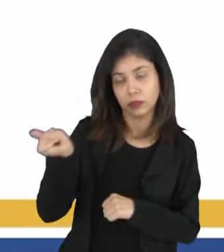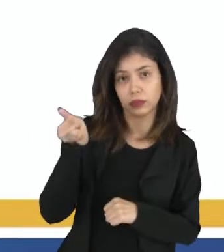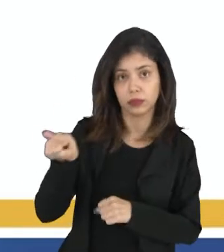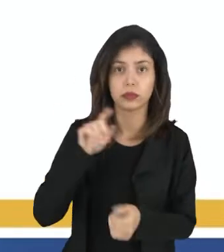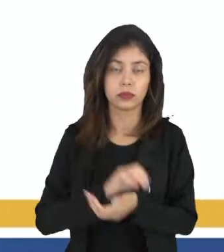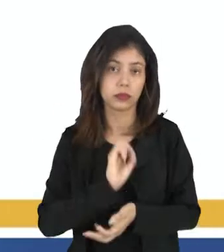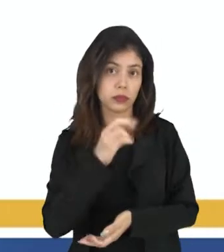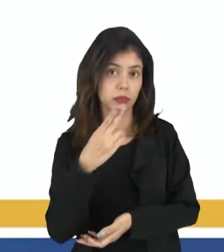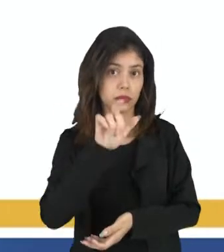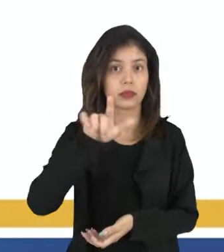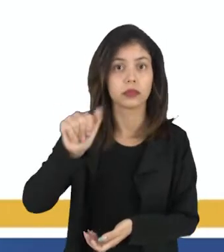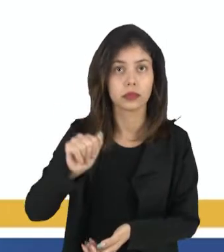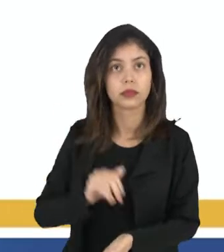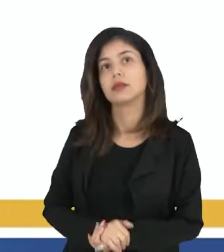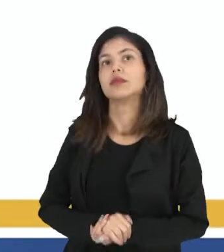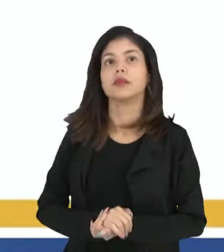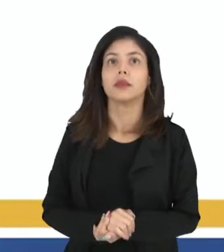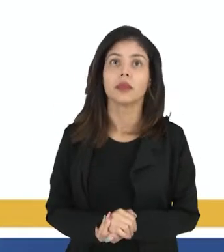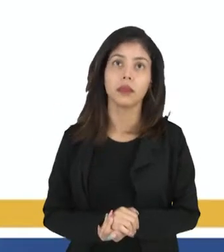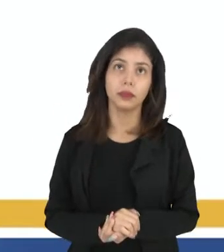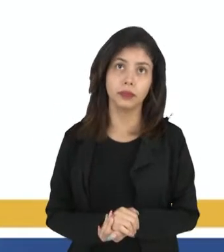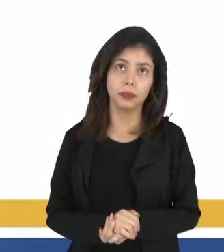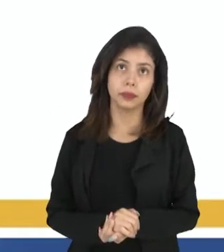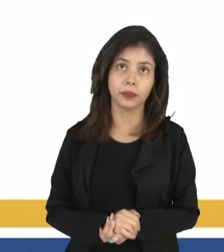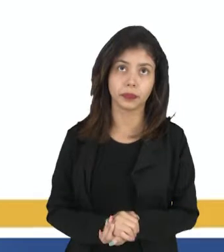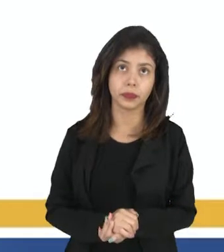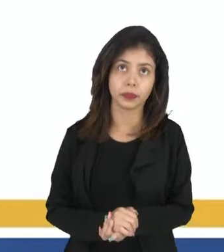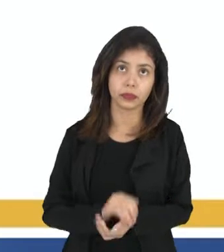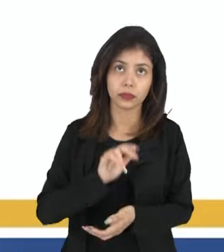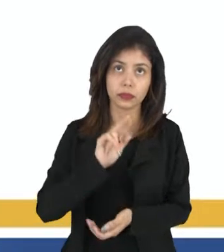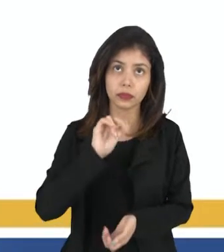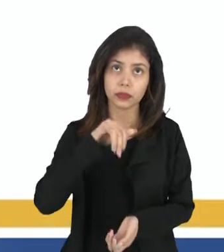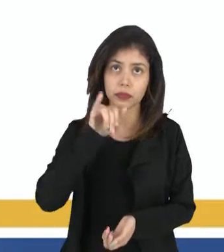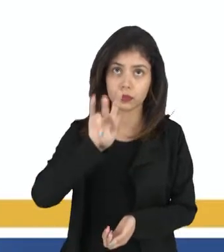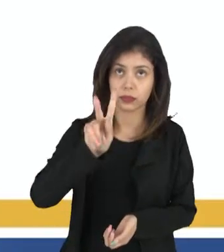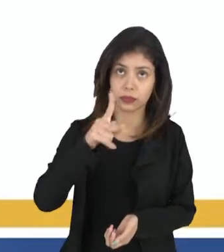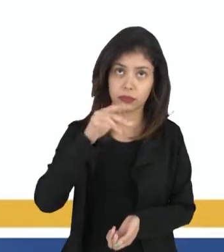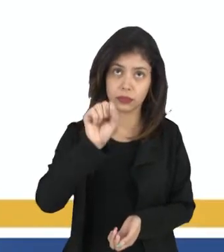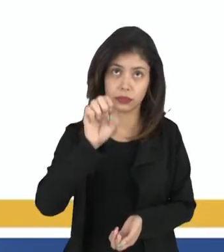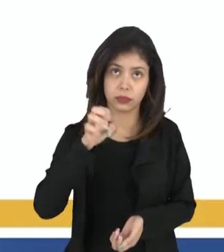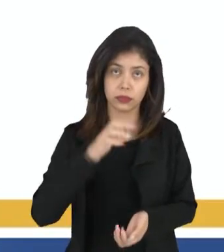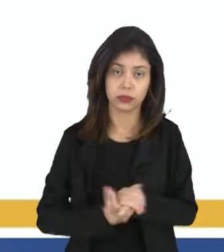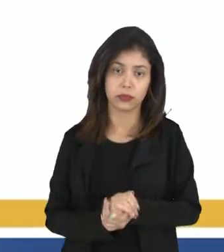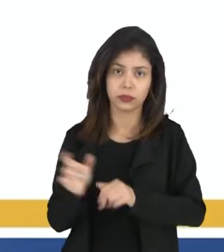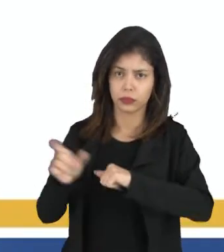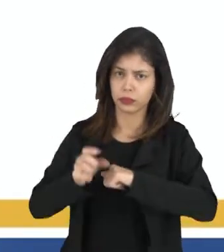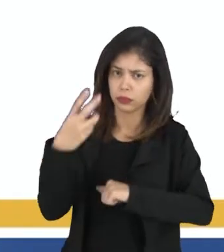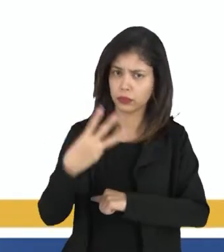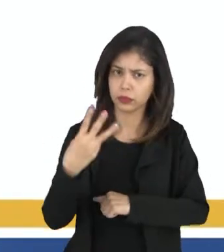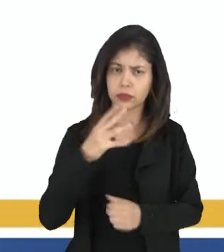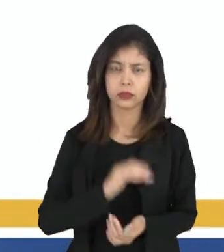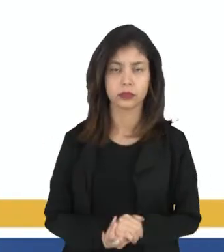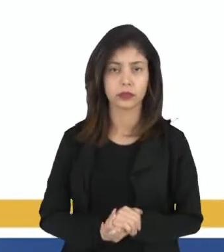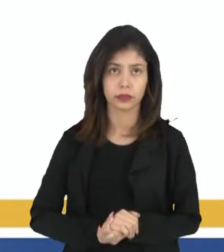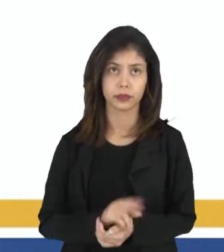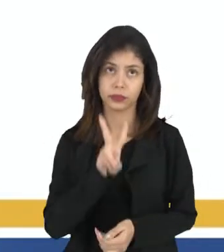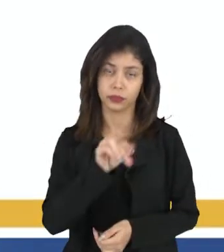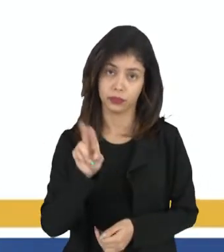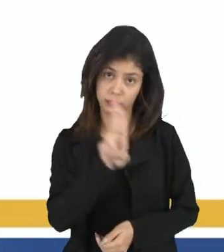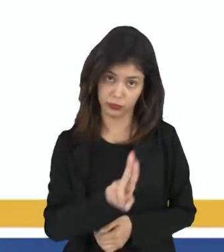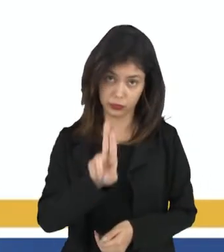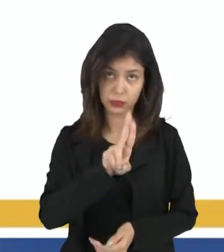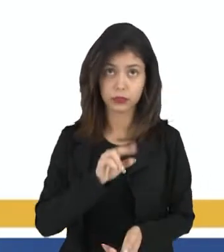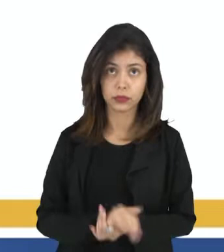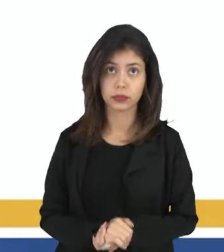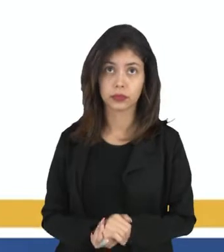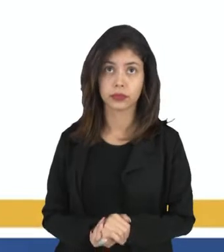ele ou ela, he, she ou it, for singular, terceira pessoa do singular, você vai usar